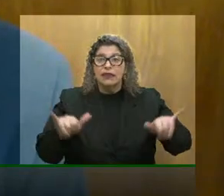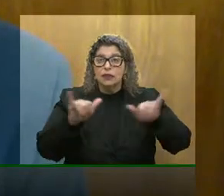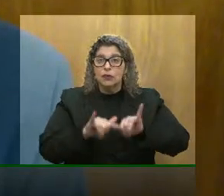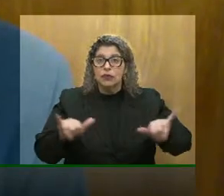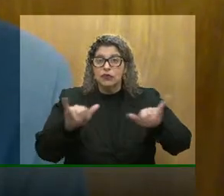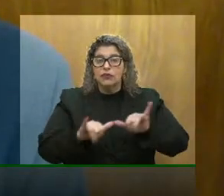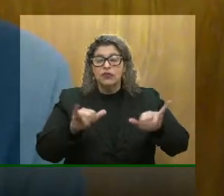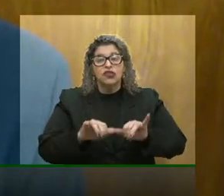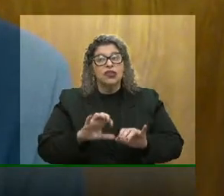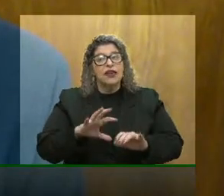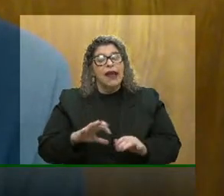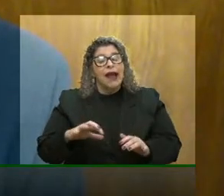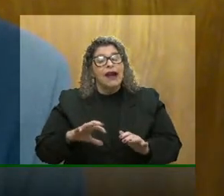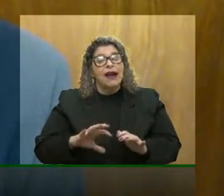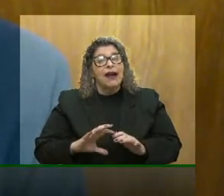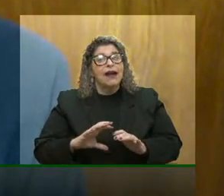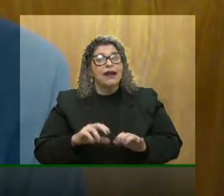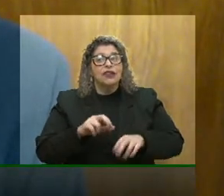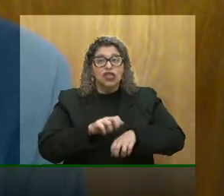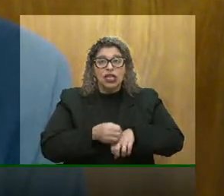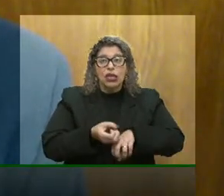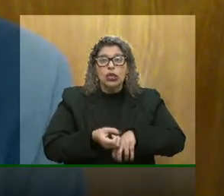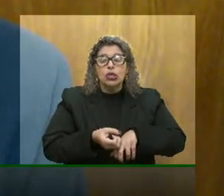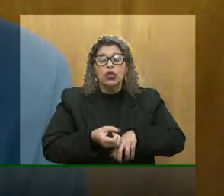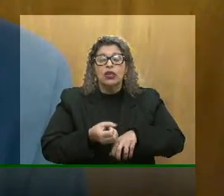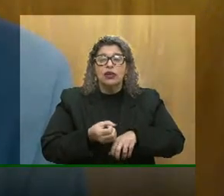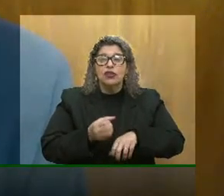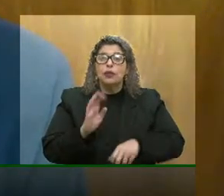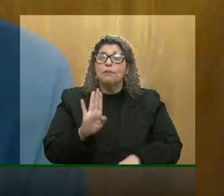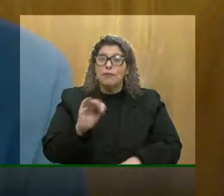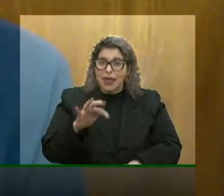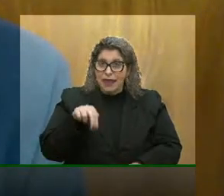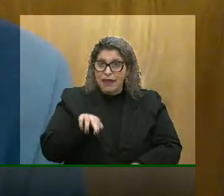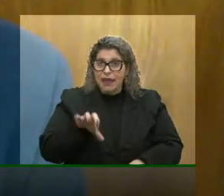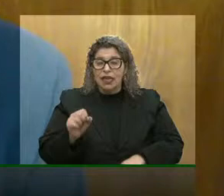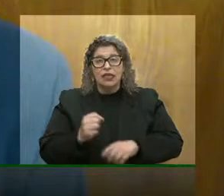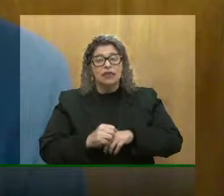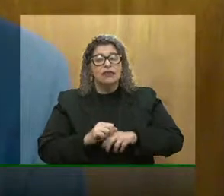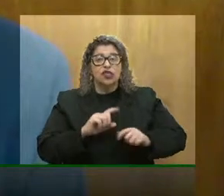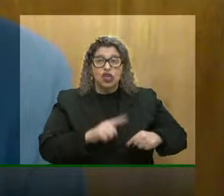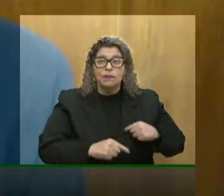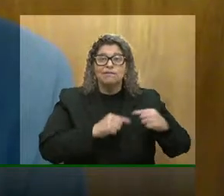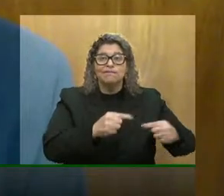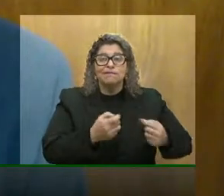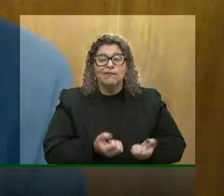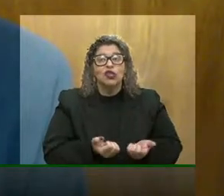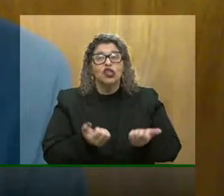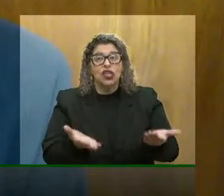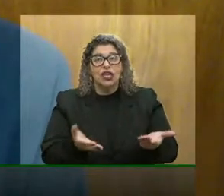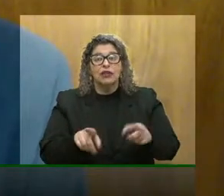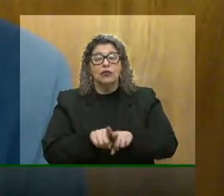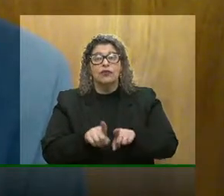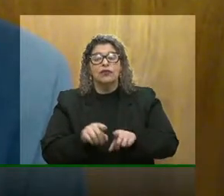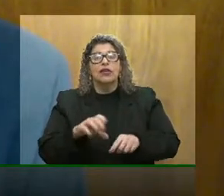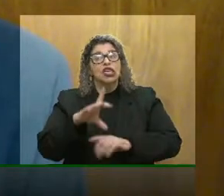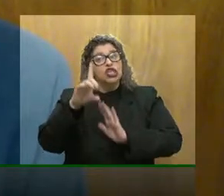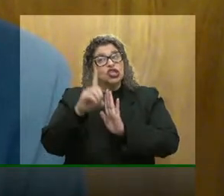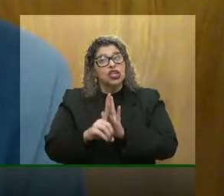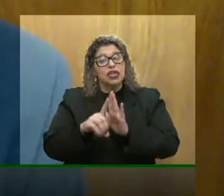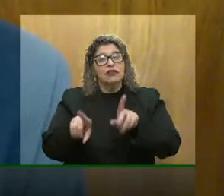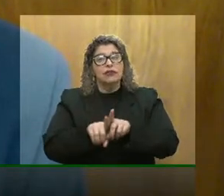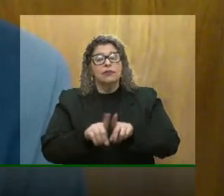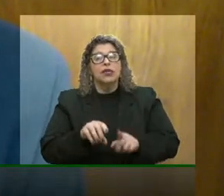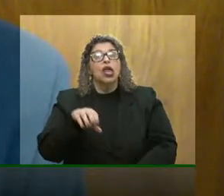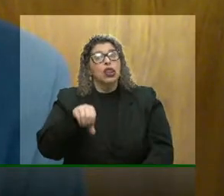Causa Mortes e Doação de Quaisquer Bens ou Direitos. A Lei 9.298, de